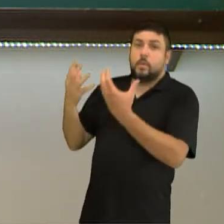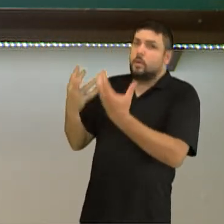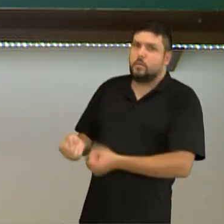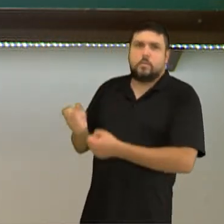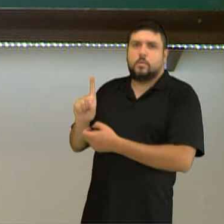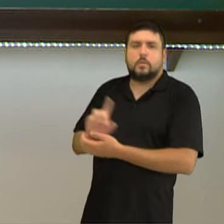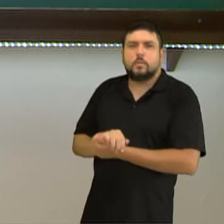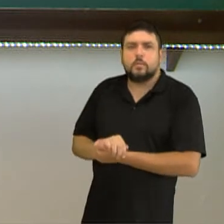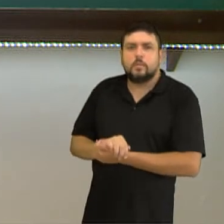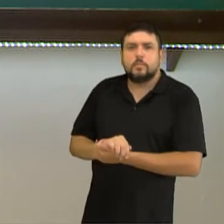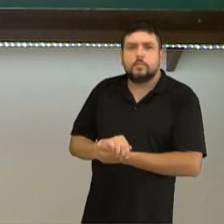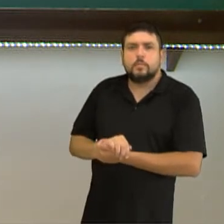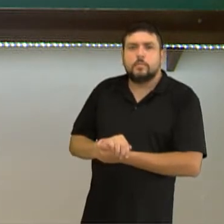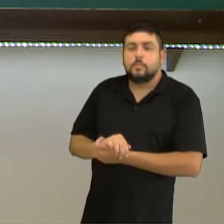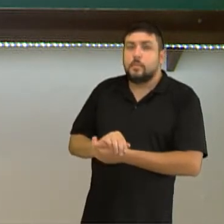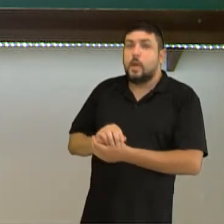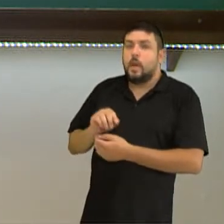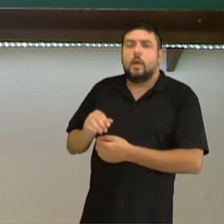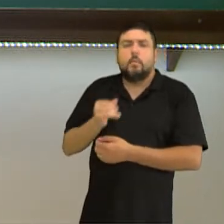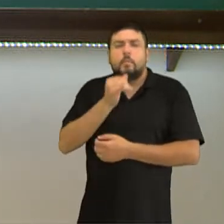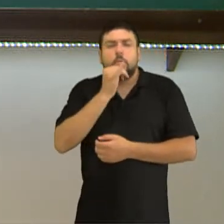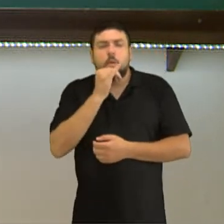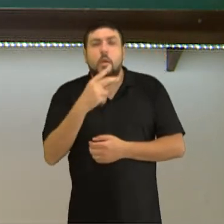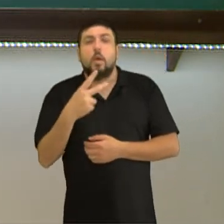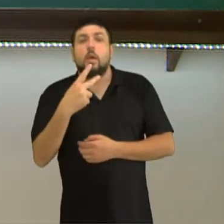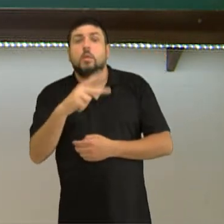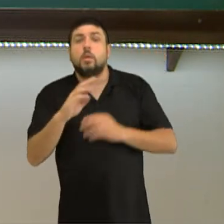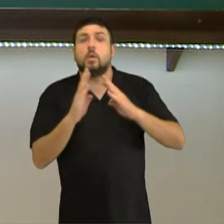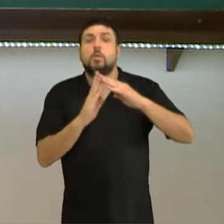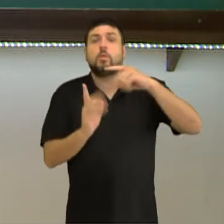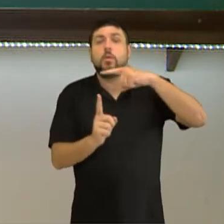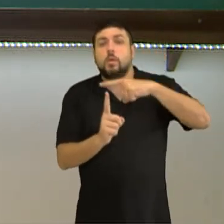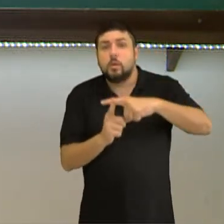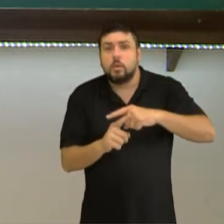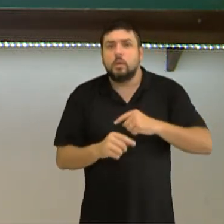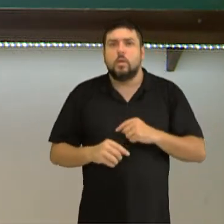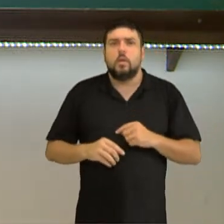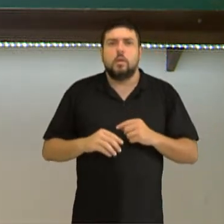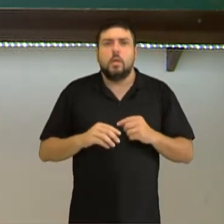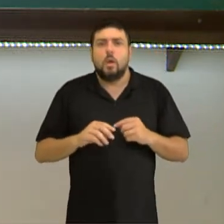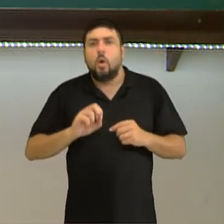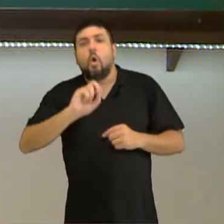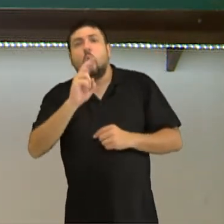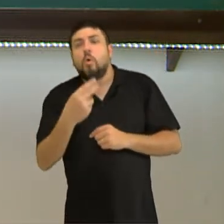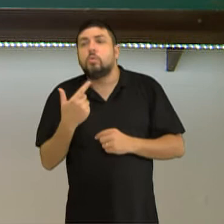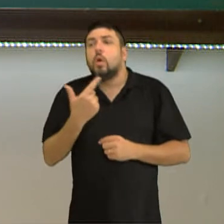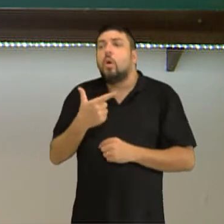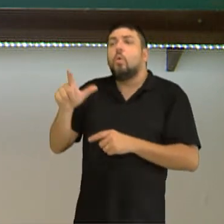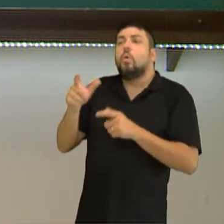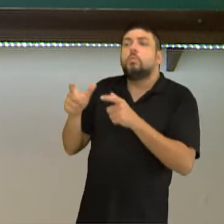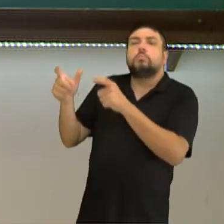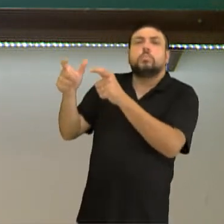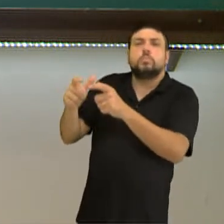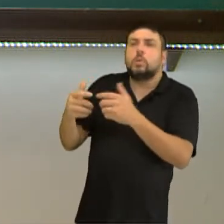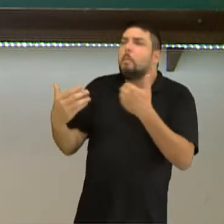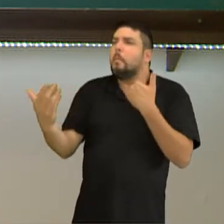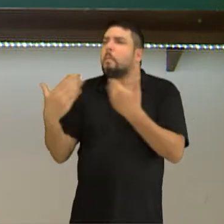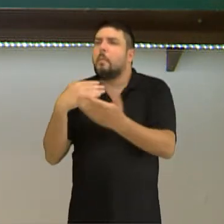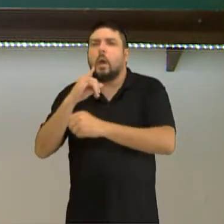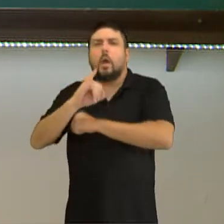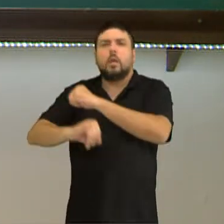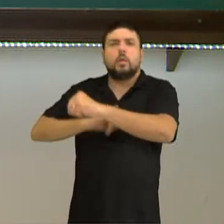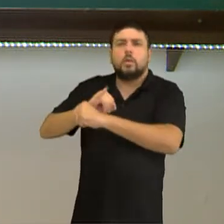grupo que você tem na sua igreja, no grupo que você tem com colegas de outros lugares que você conversa via